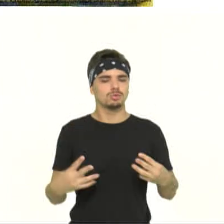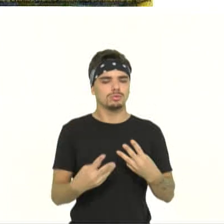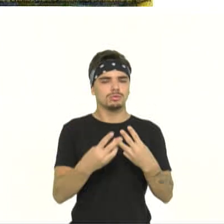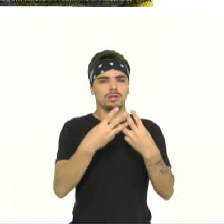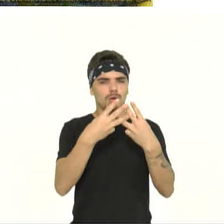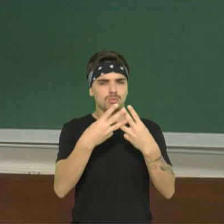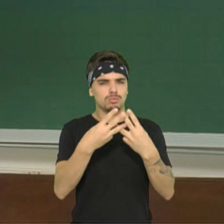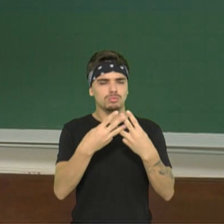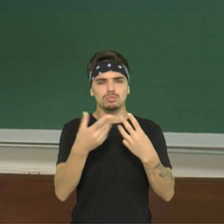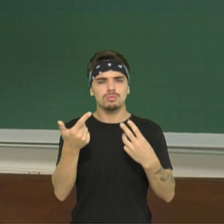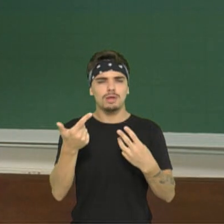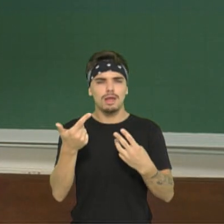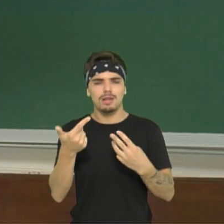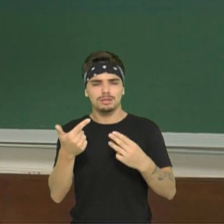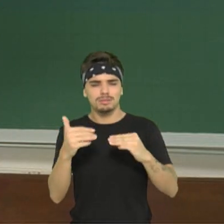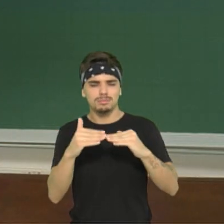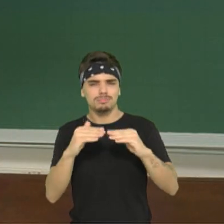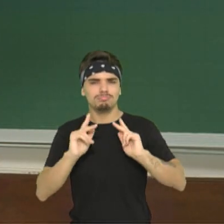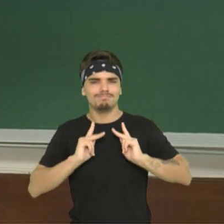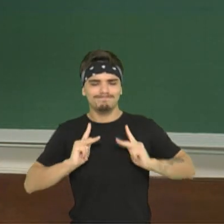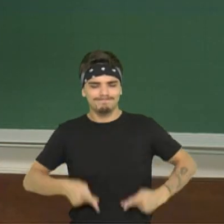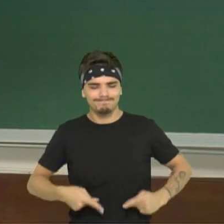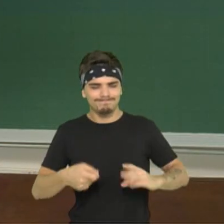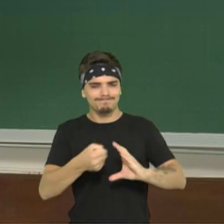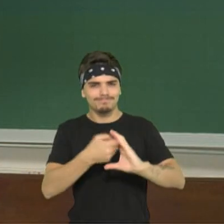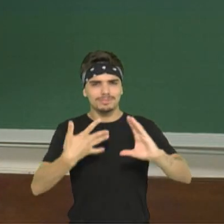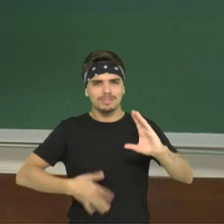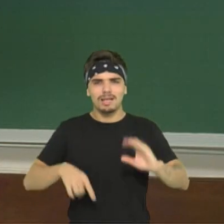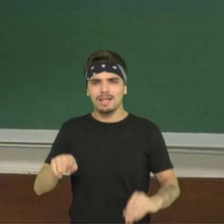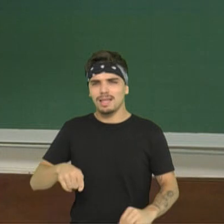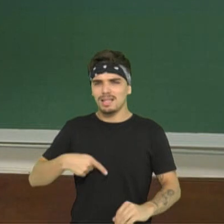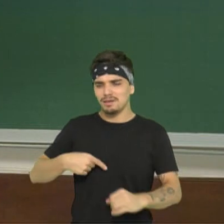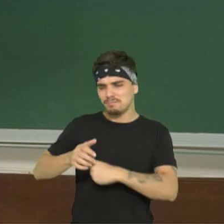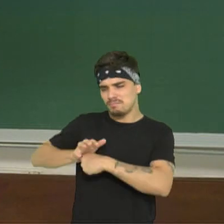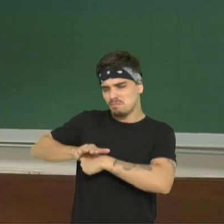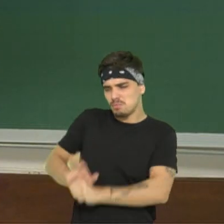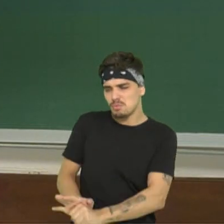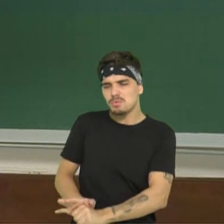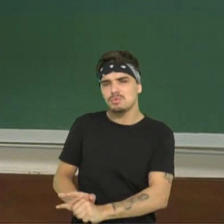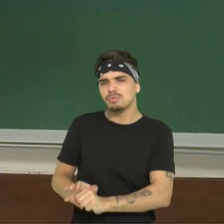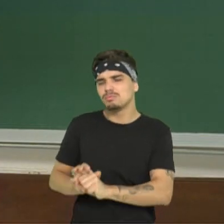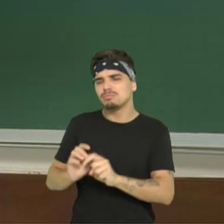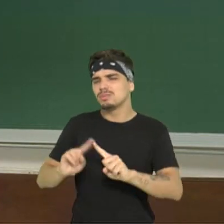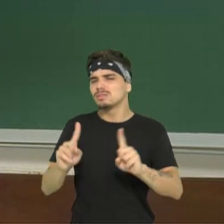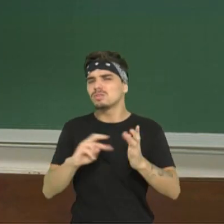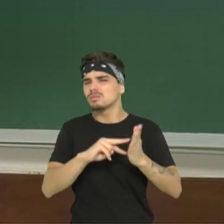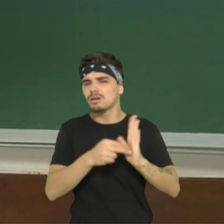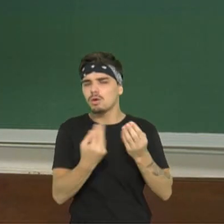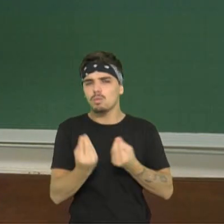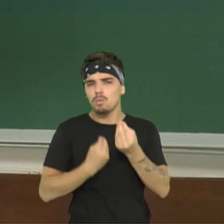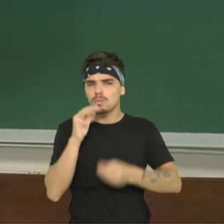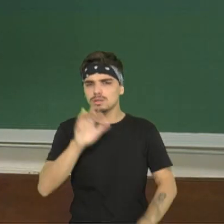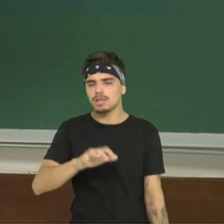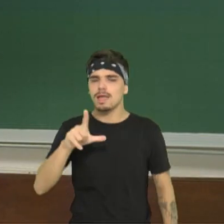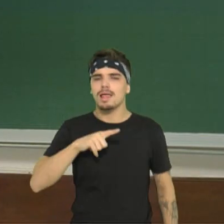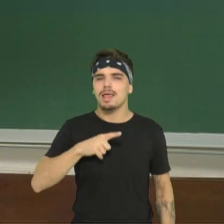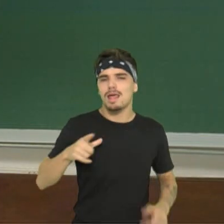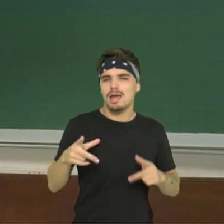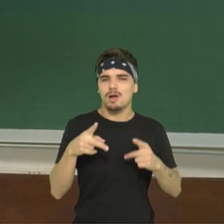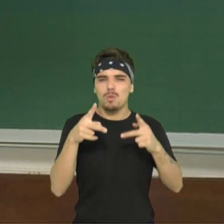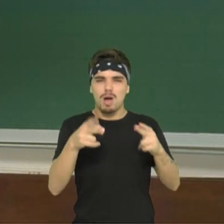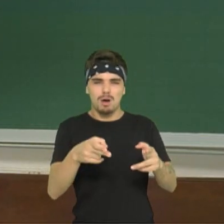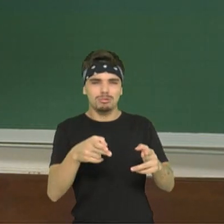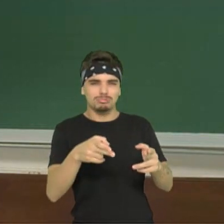tratado sem as suas características humanas, ele era desumanizado. Em que sentido? Ele era retratado como um